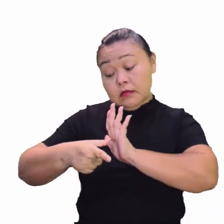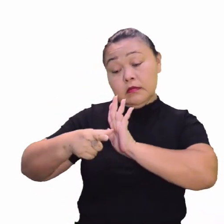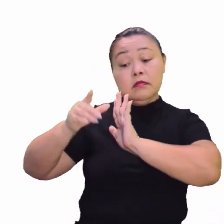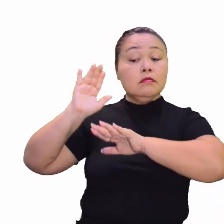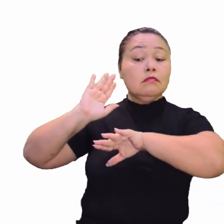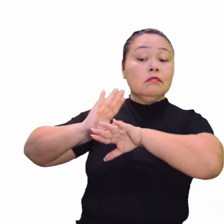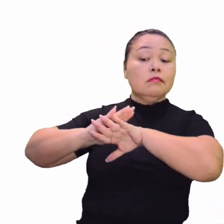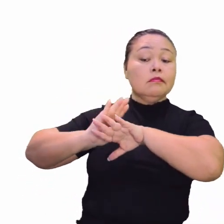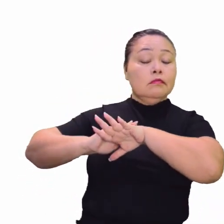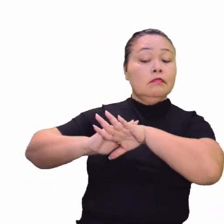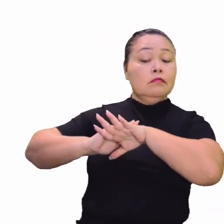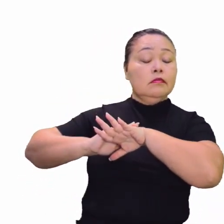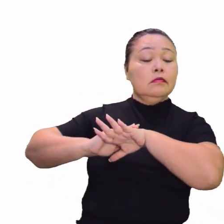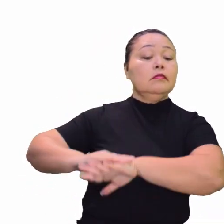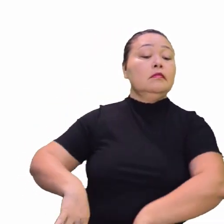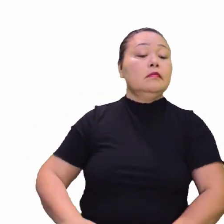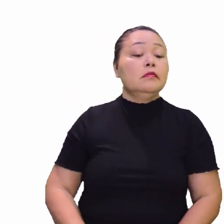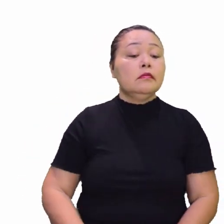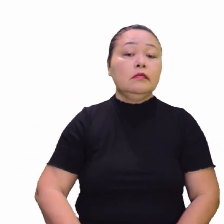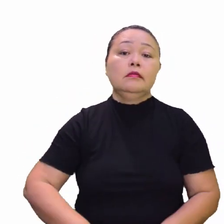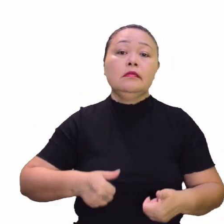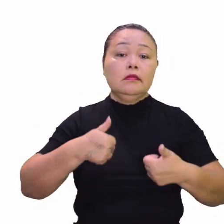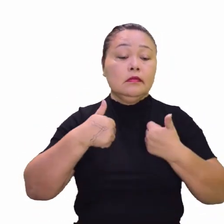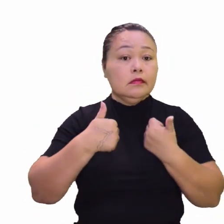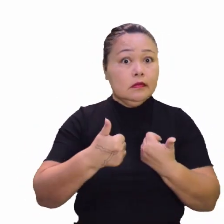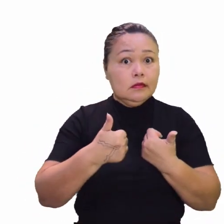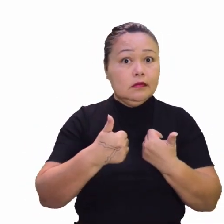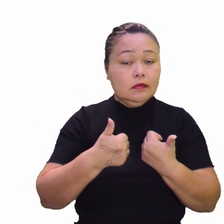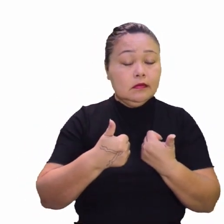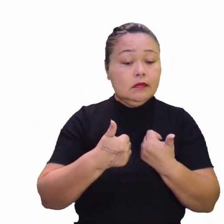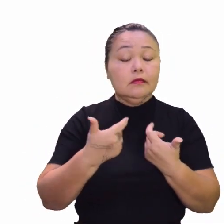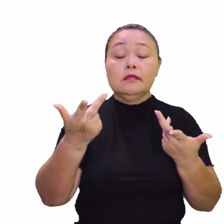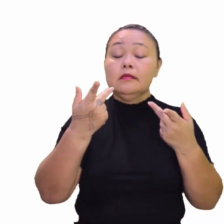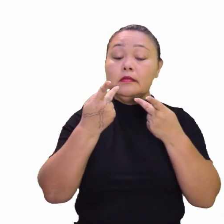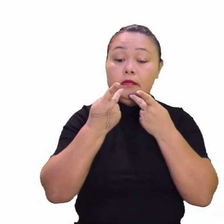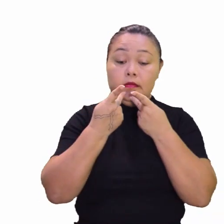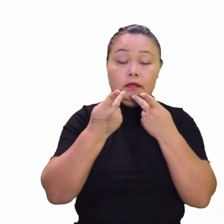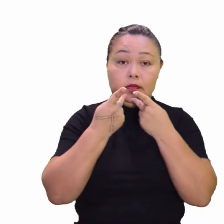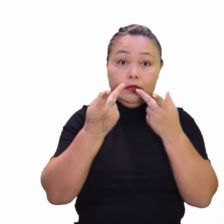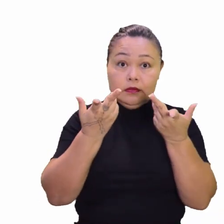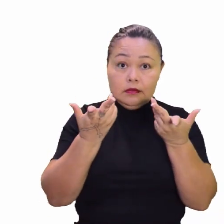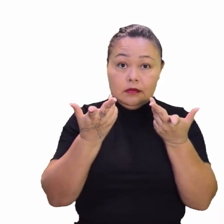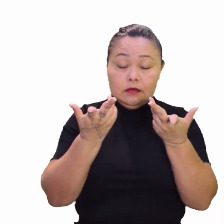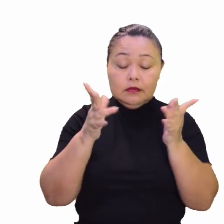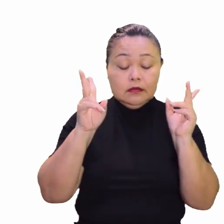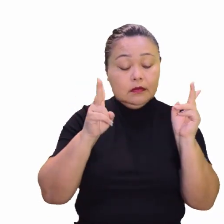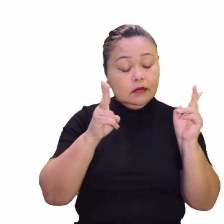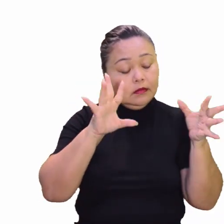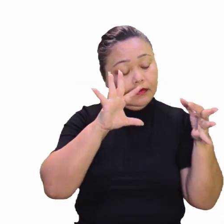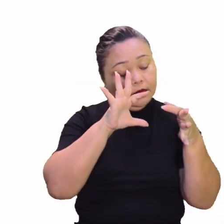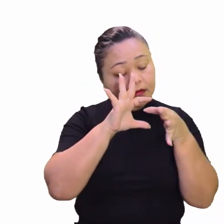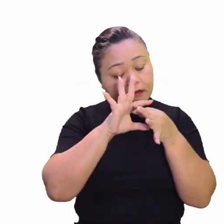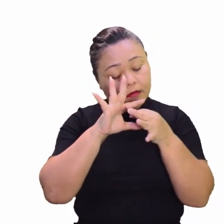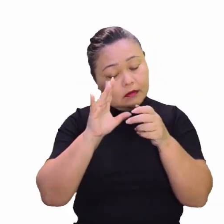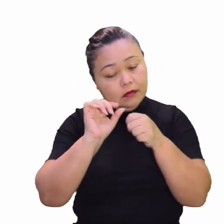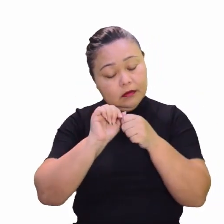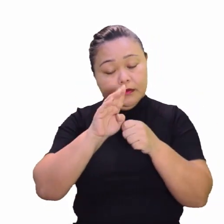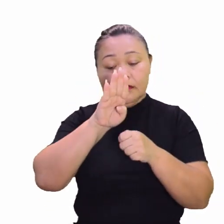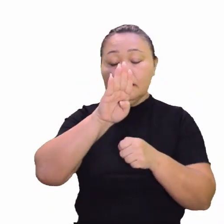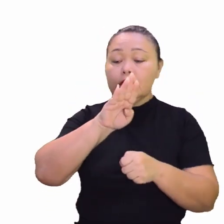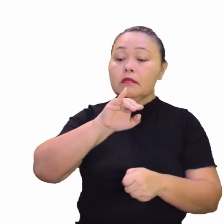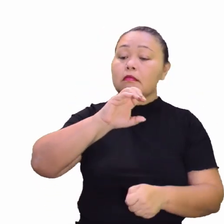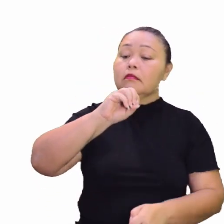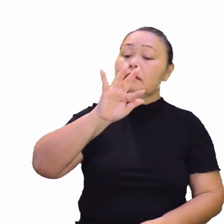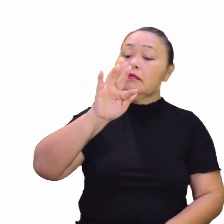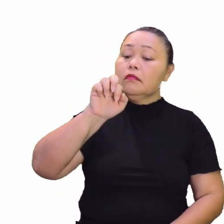pré-definida. Exatamente. Ok? Beleza, agora vamos falar Num contexto geral, a